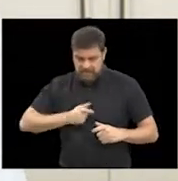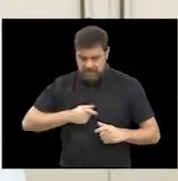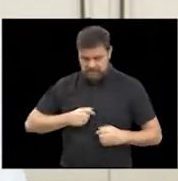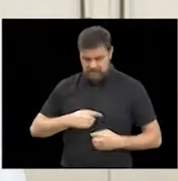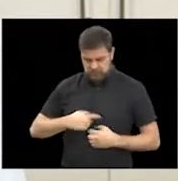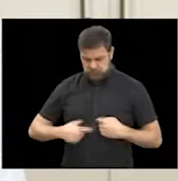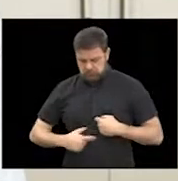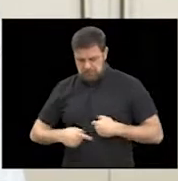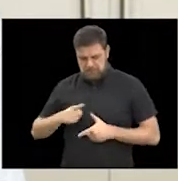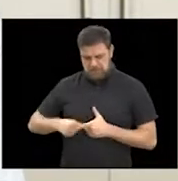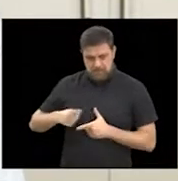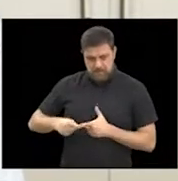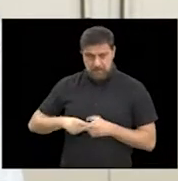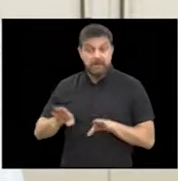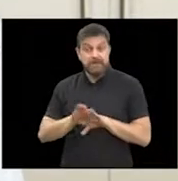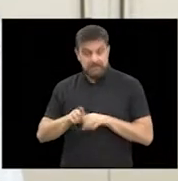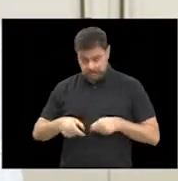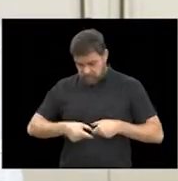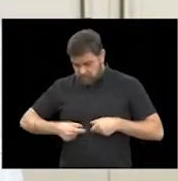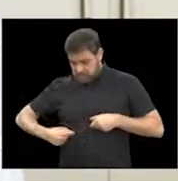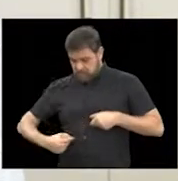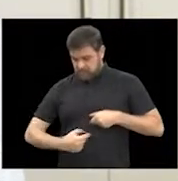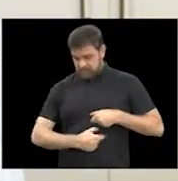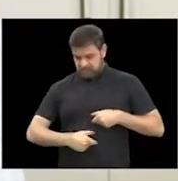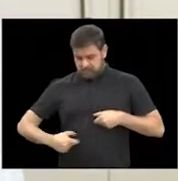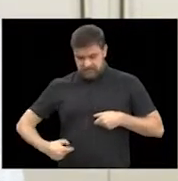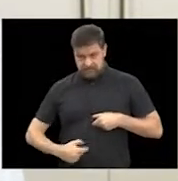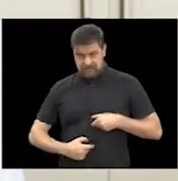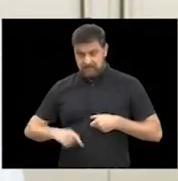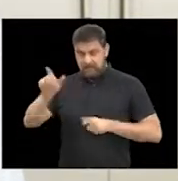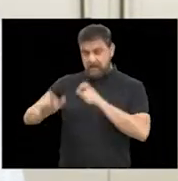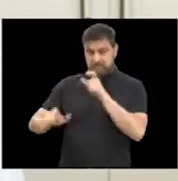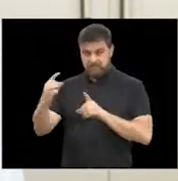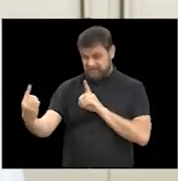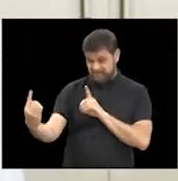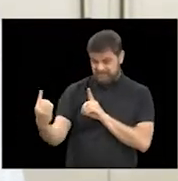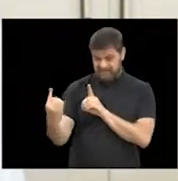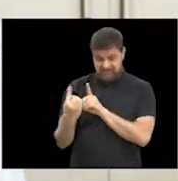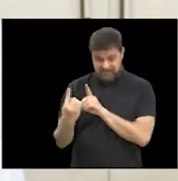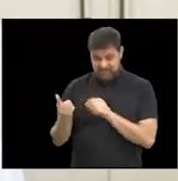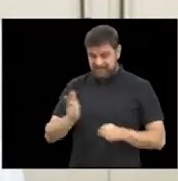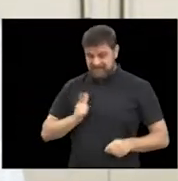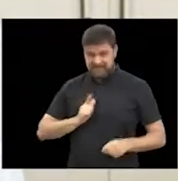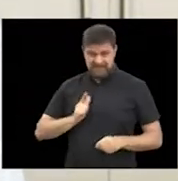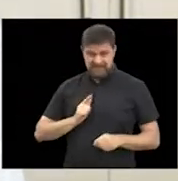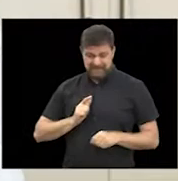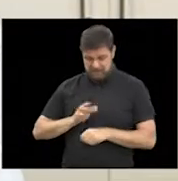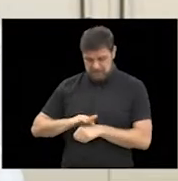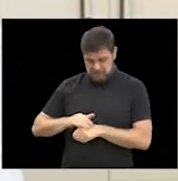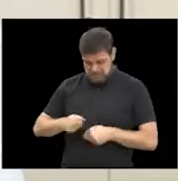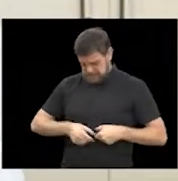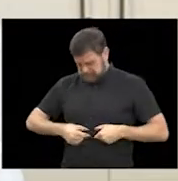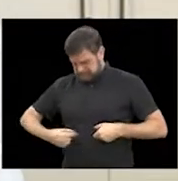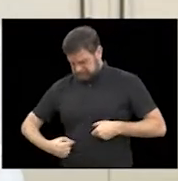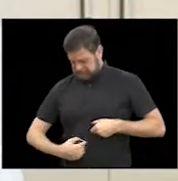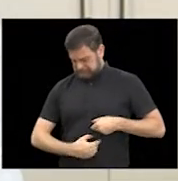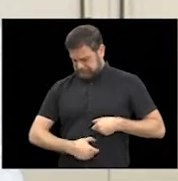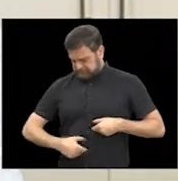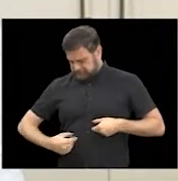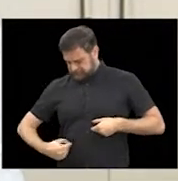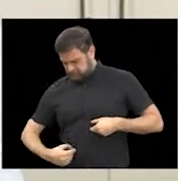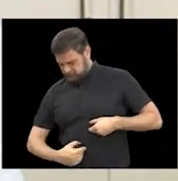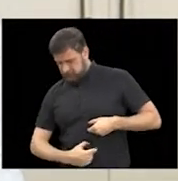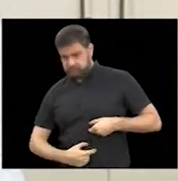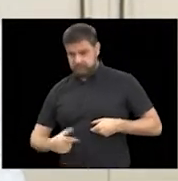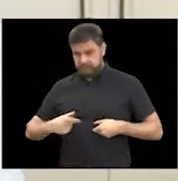estomacal, tanto estomacal quanto intestinal. Muitas pessoas vêm no consultório com síndrome do intestino irritável, pólipos no